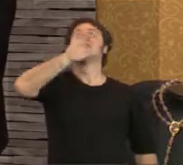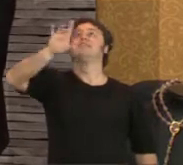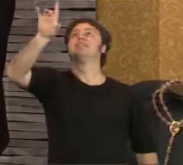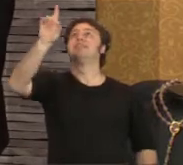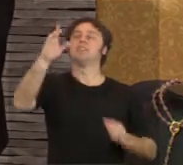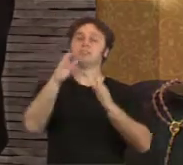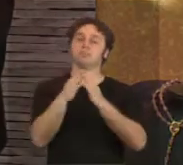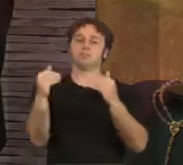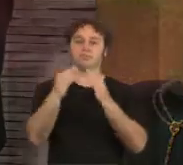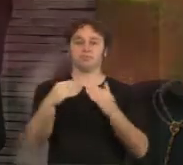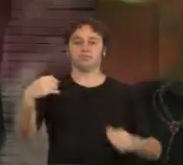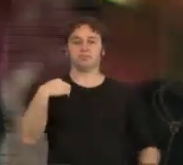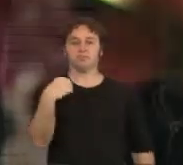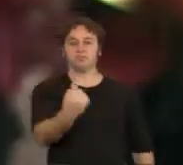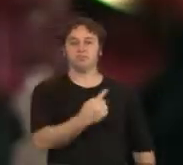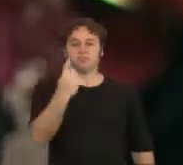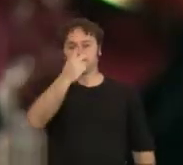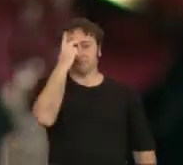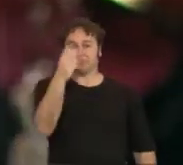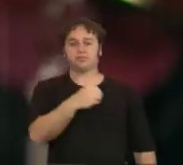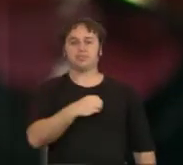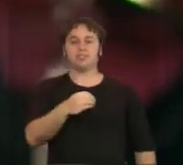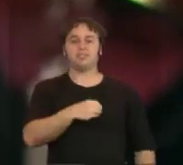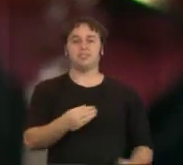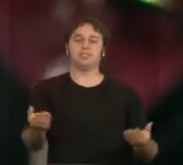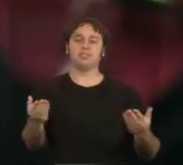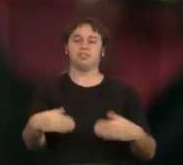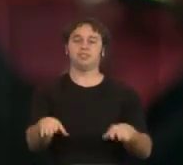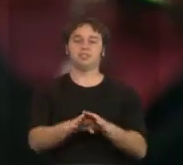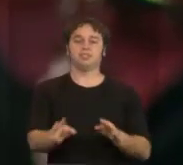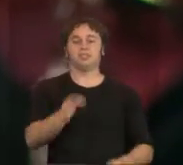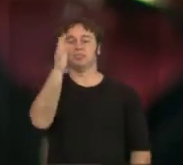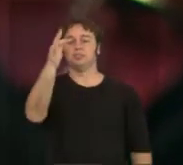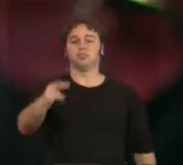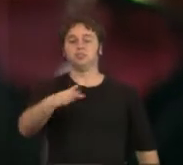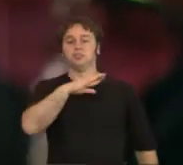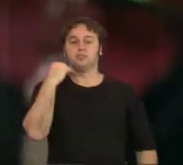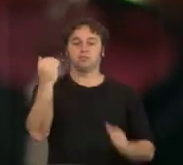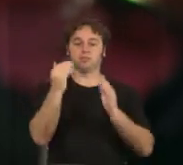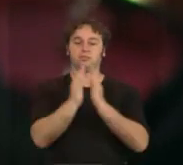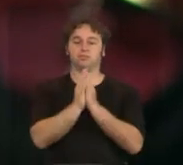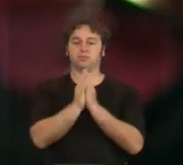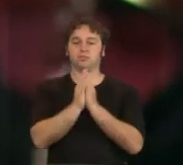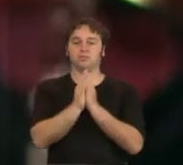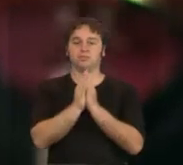Jesus. Santa Maria, Mãe de Deus, rogai por nós, pecadores, agora e na